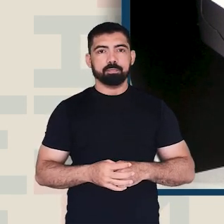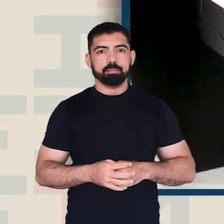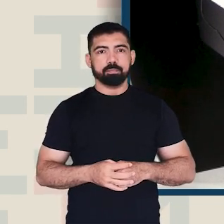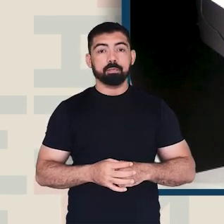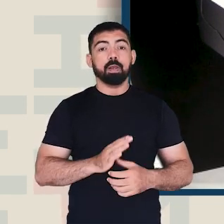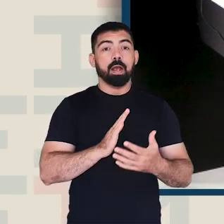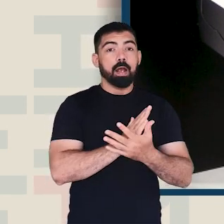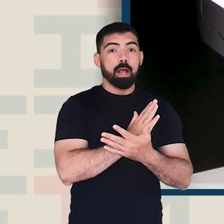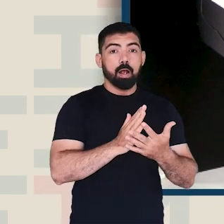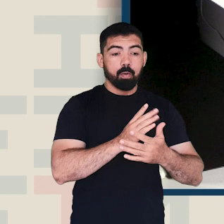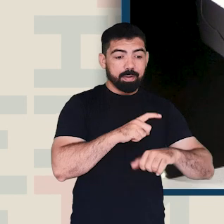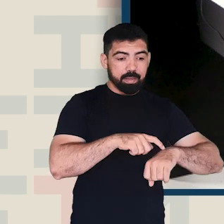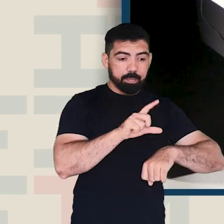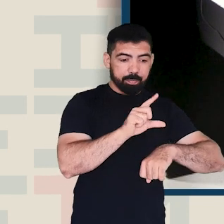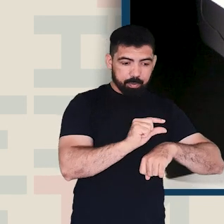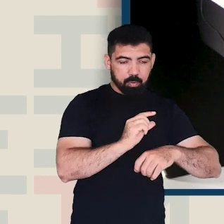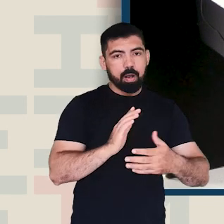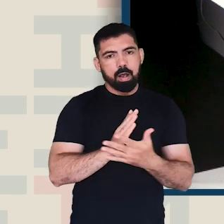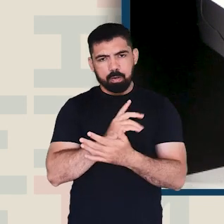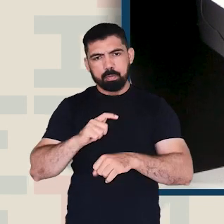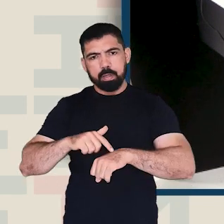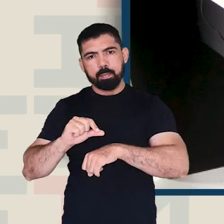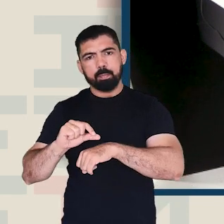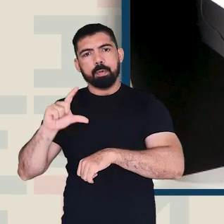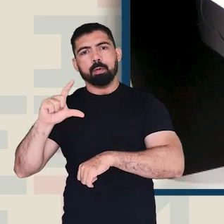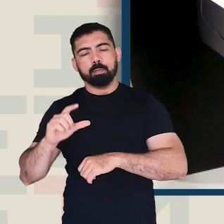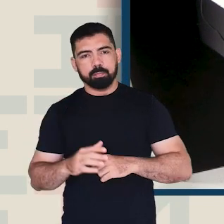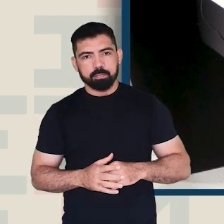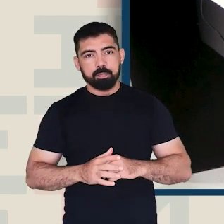Uns duram mais, outros duram menos. E de pausas.